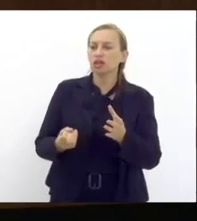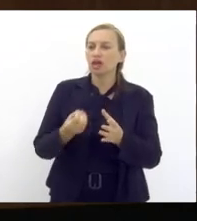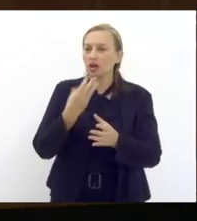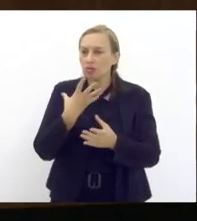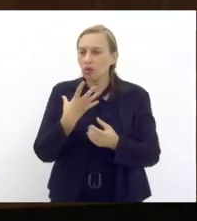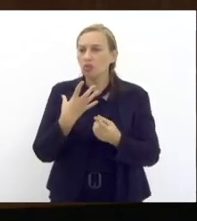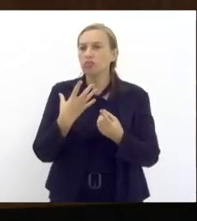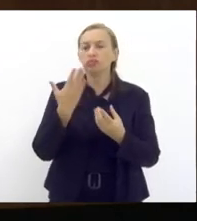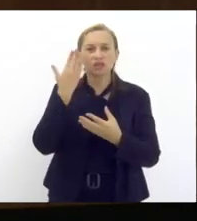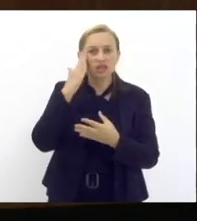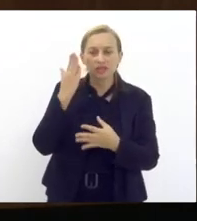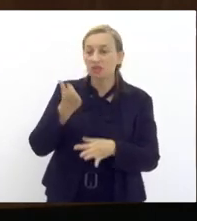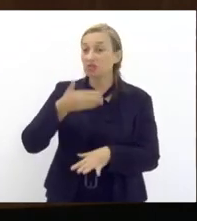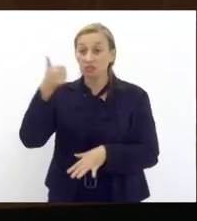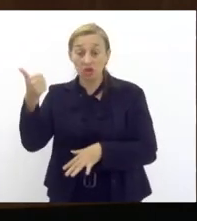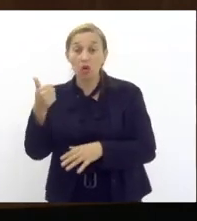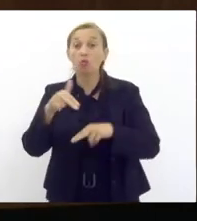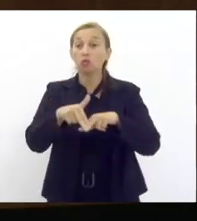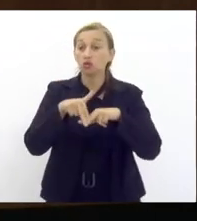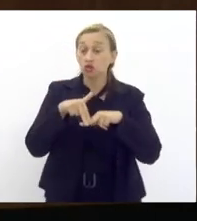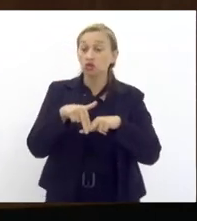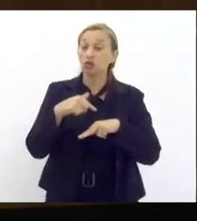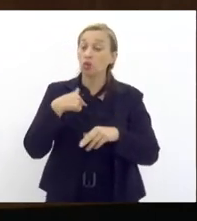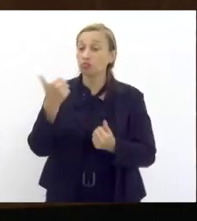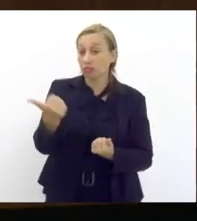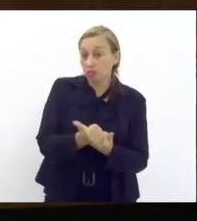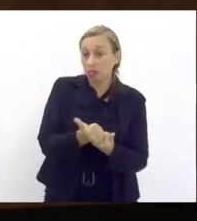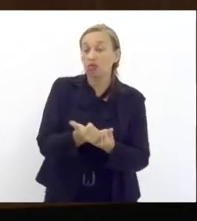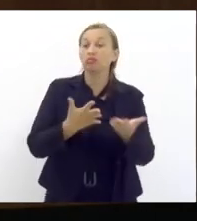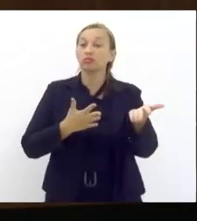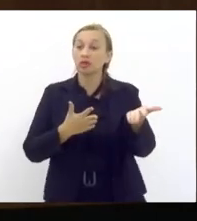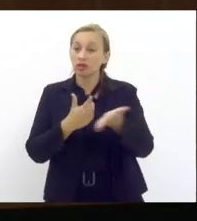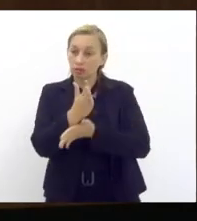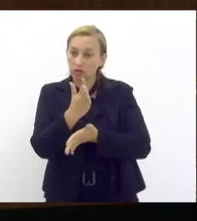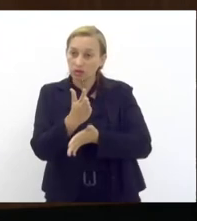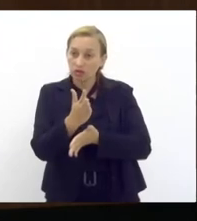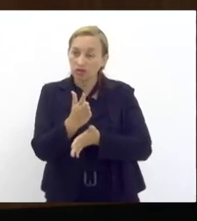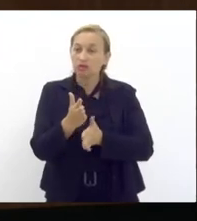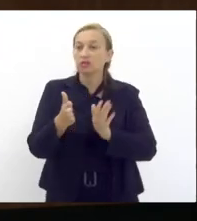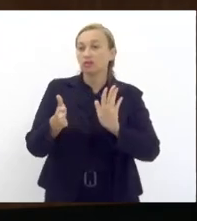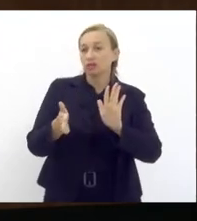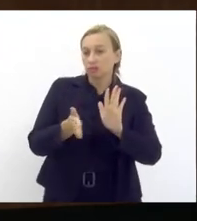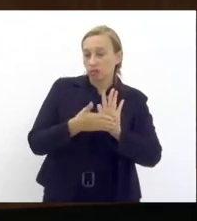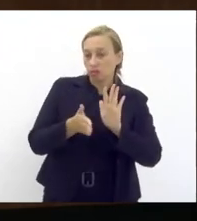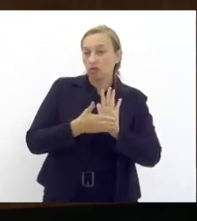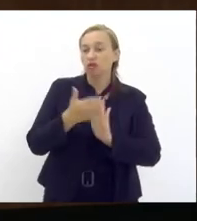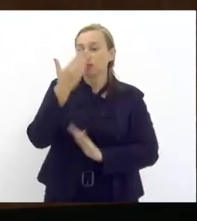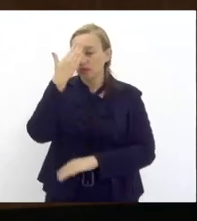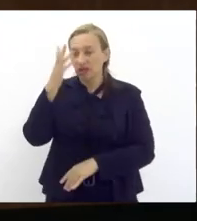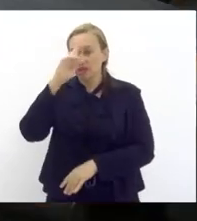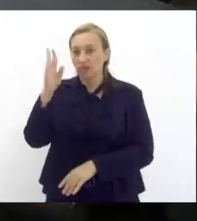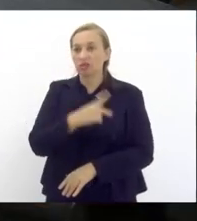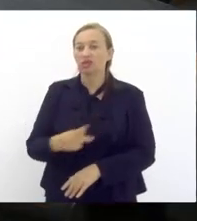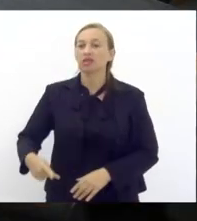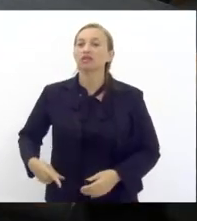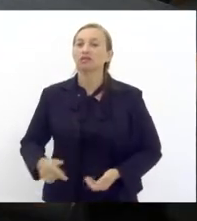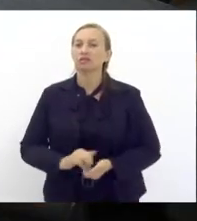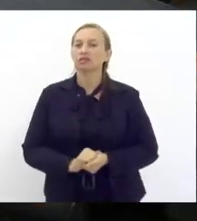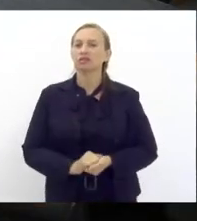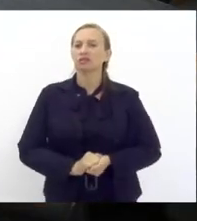altamente positiva, motivo pelo qual eu apoio a aprovação dessa proposição. Obrigada, presidenta.